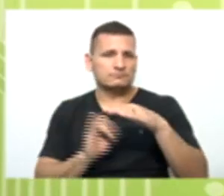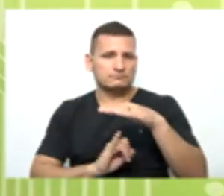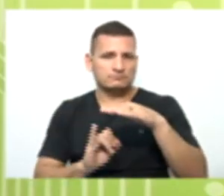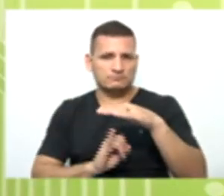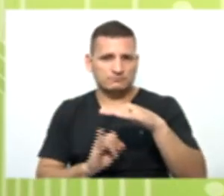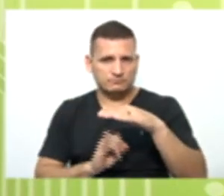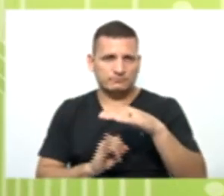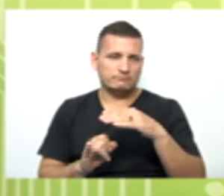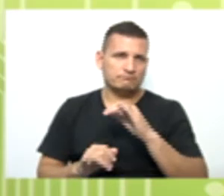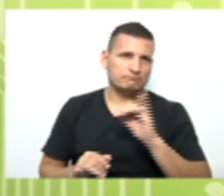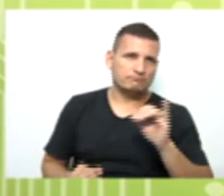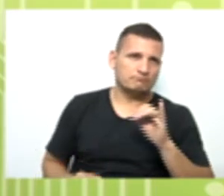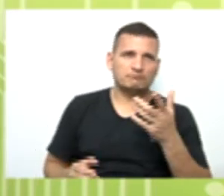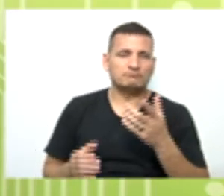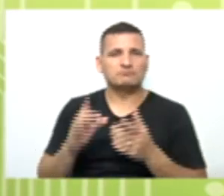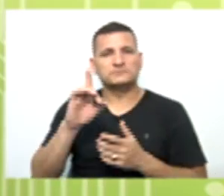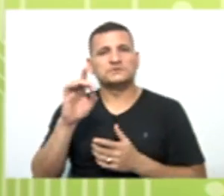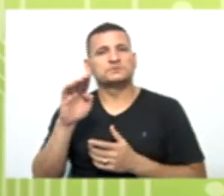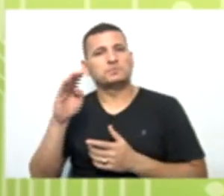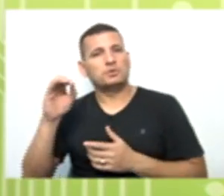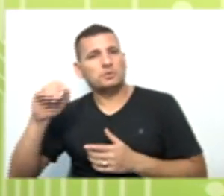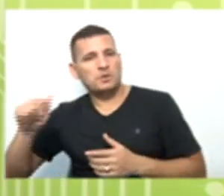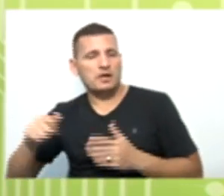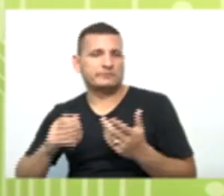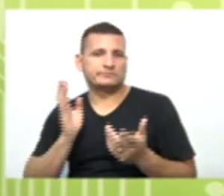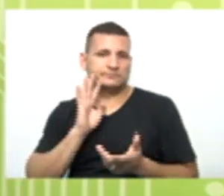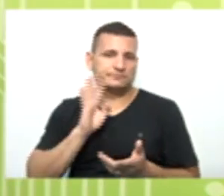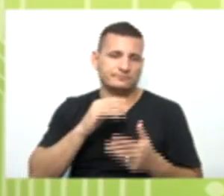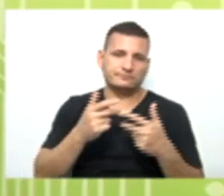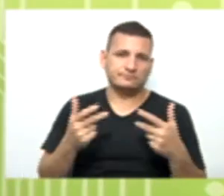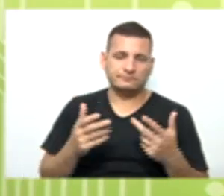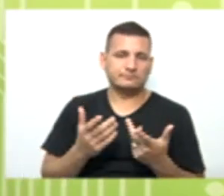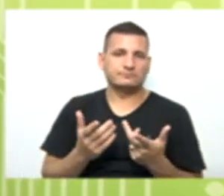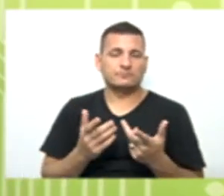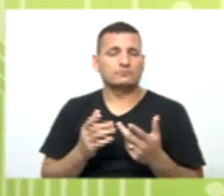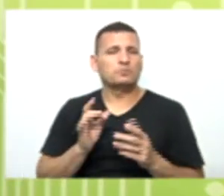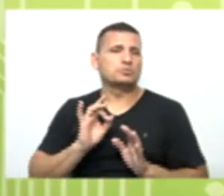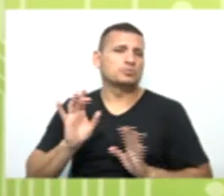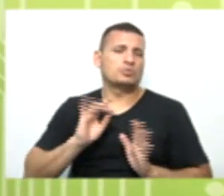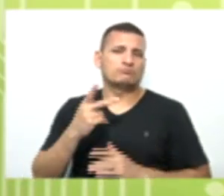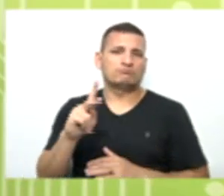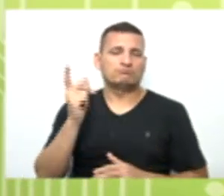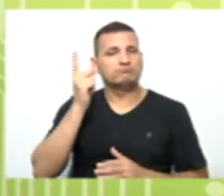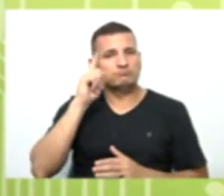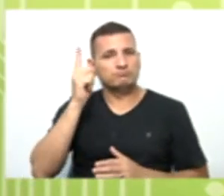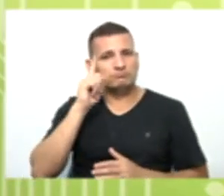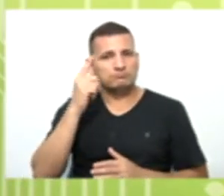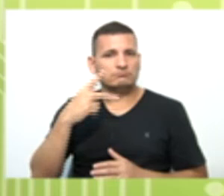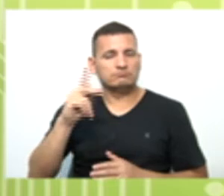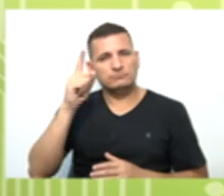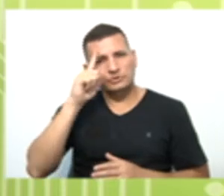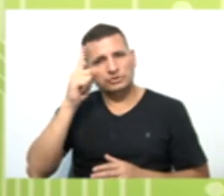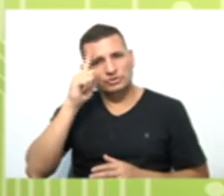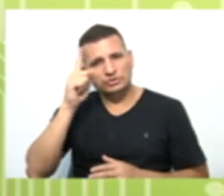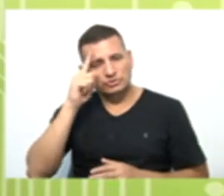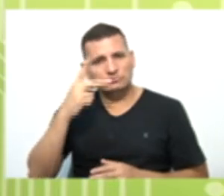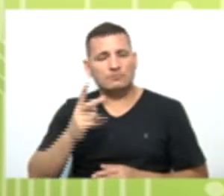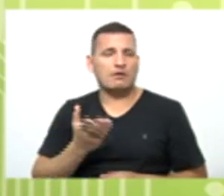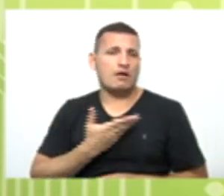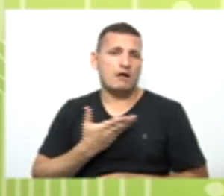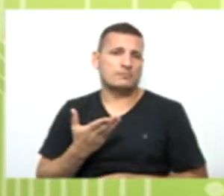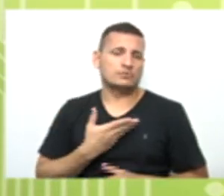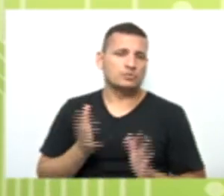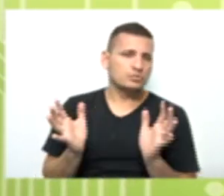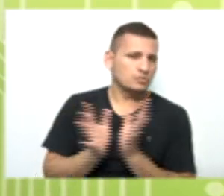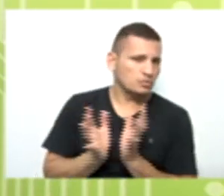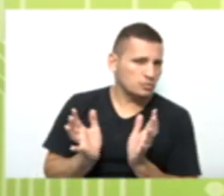oi, tô de boa, legal, e aí para o dia a dia, o cotidiano, né, os colegas, tá, os